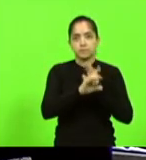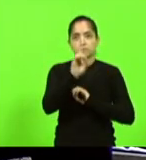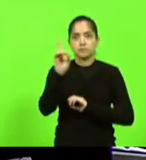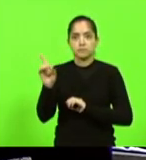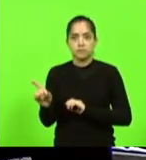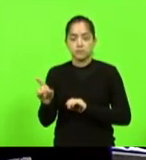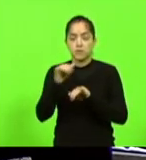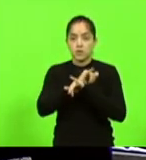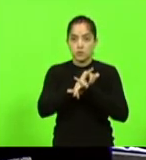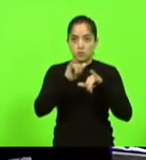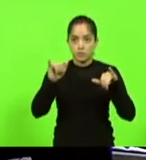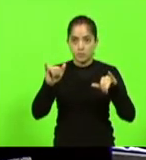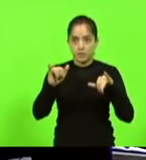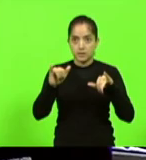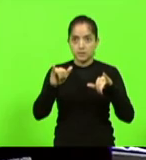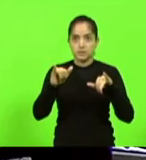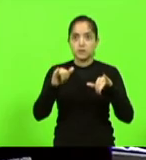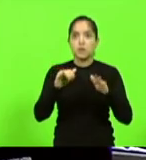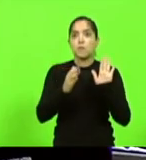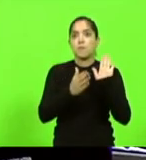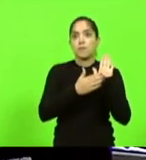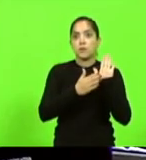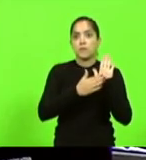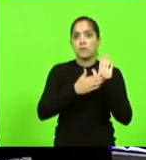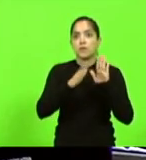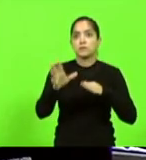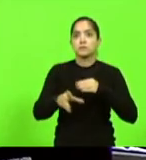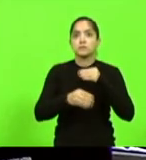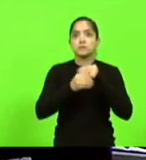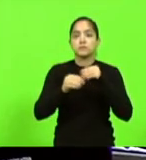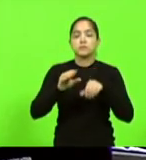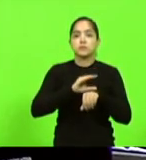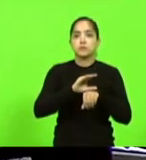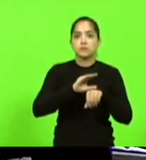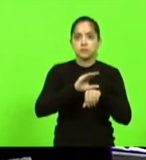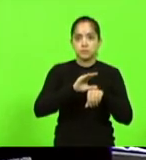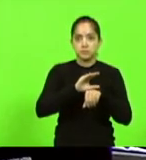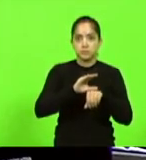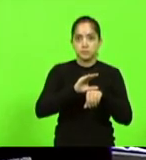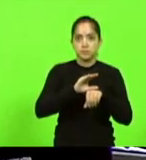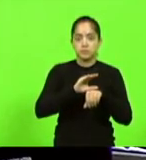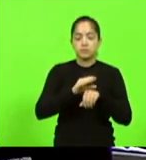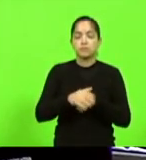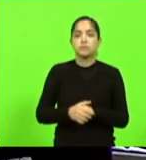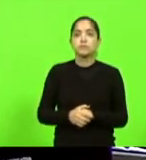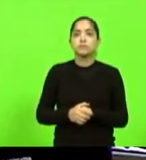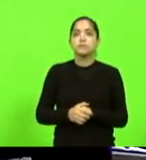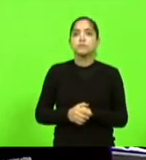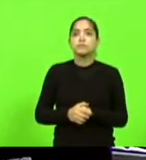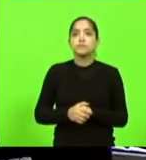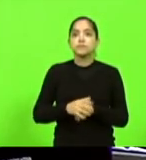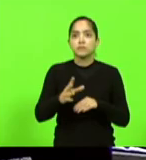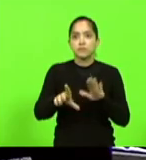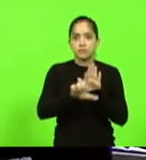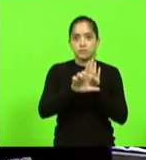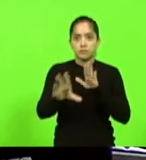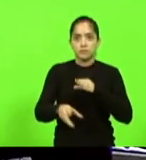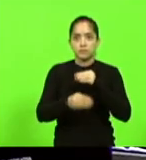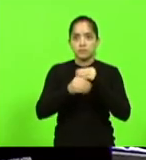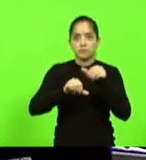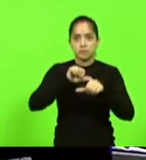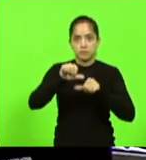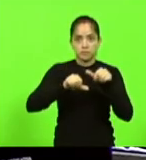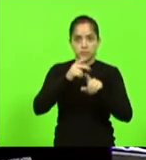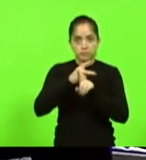presidente comunicou a tramitação da proposta de emenda constitucional e lei complementar da reforma da